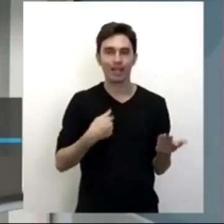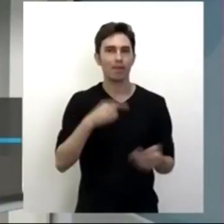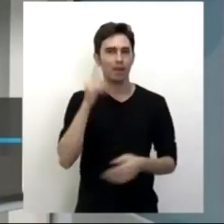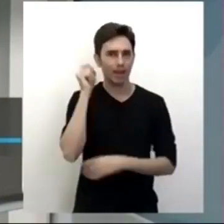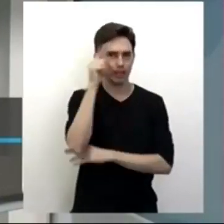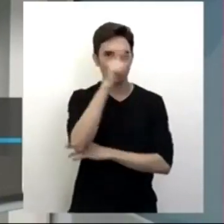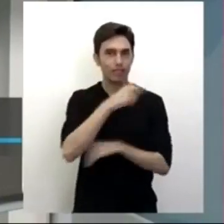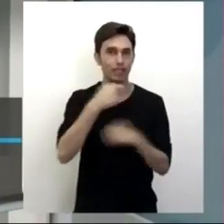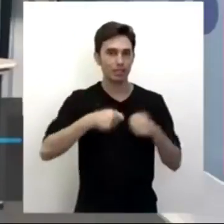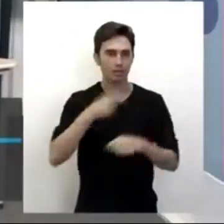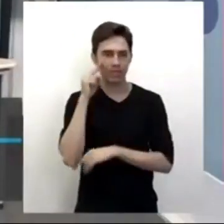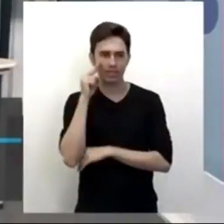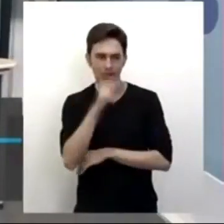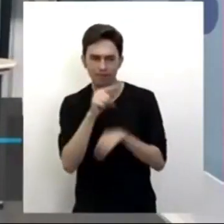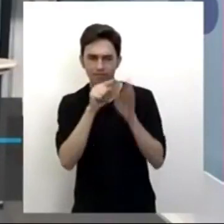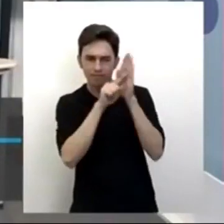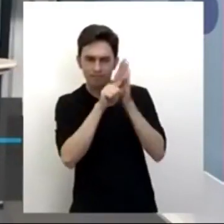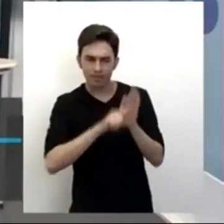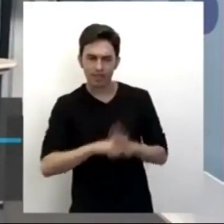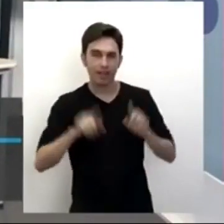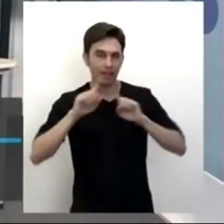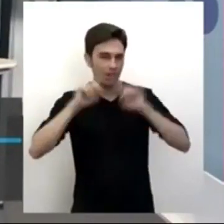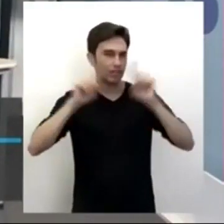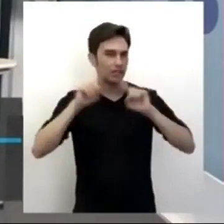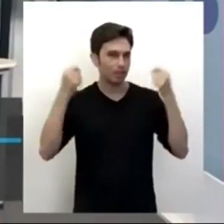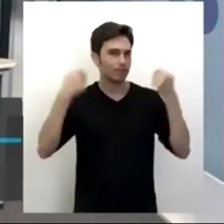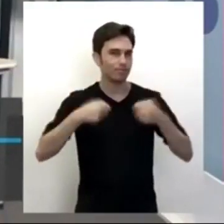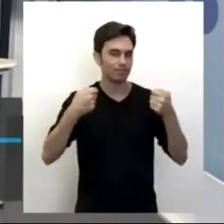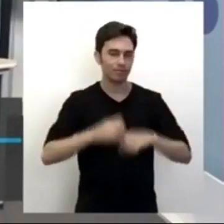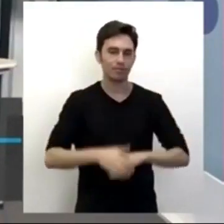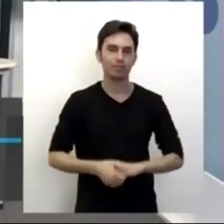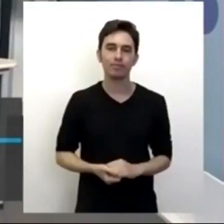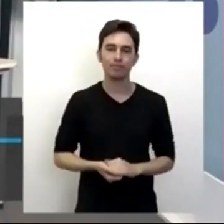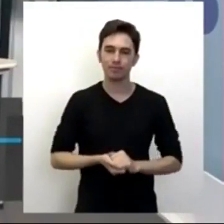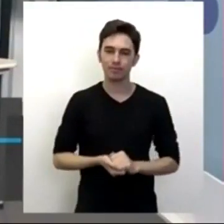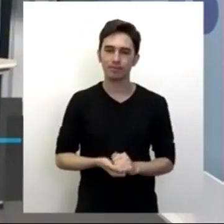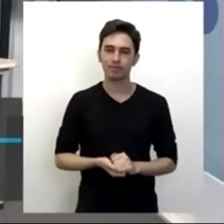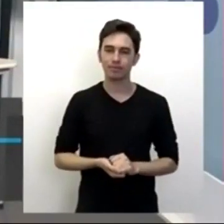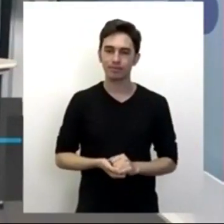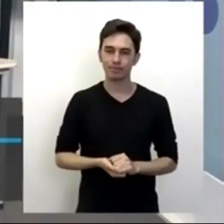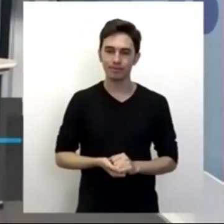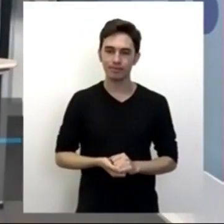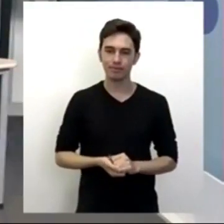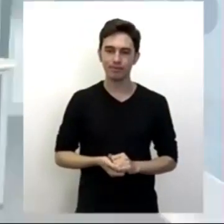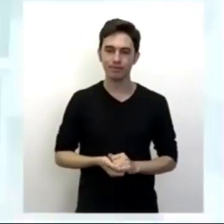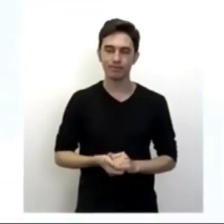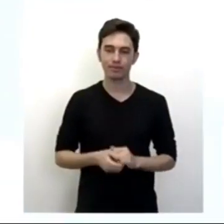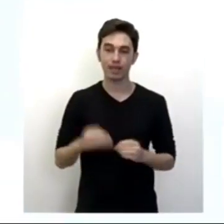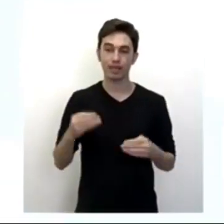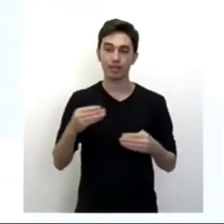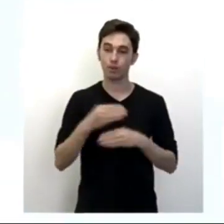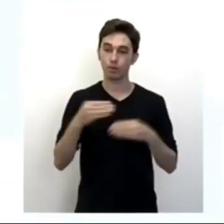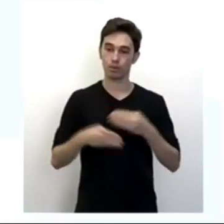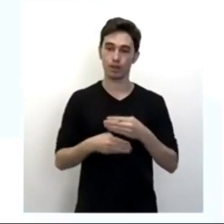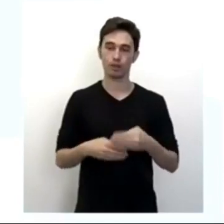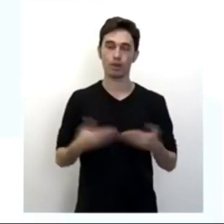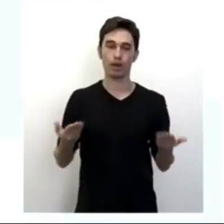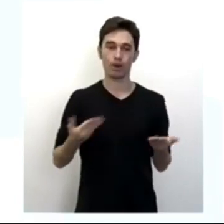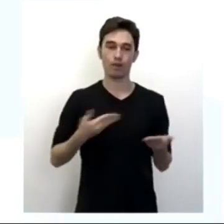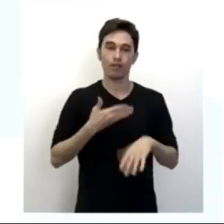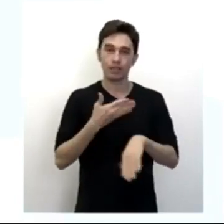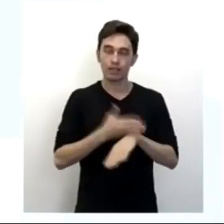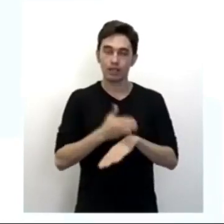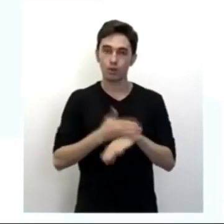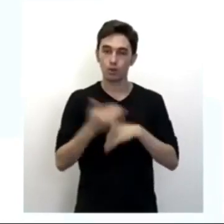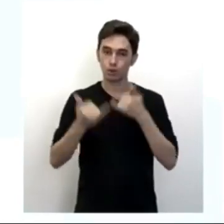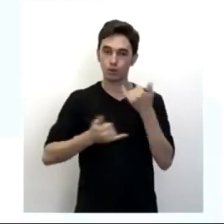analisar criticamente. Falar em complexo, vamos para o próximo. Bota no LED, vamos lá. A gente vai fazer um jogo pedagógico.